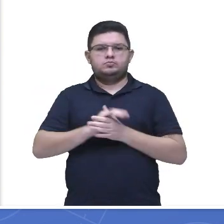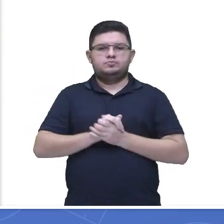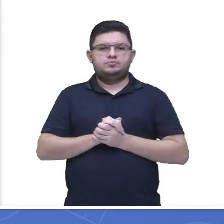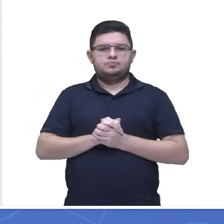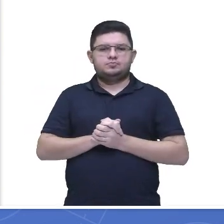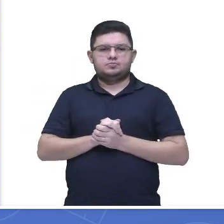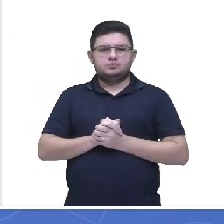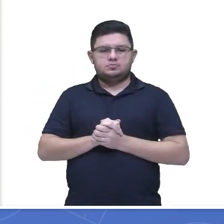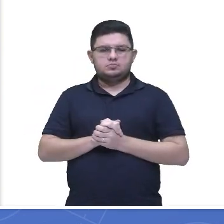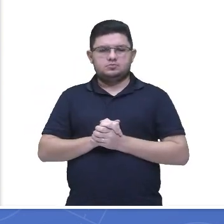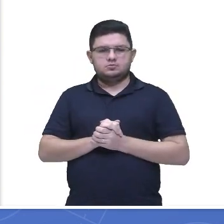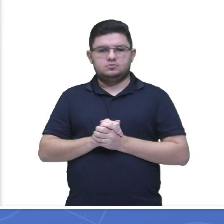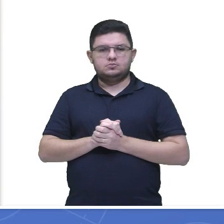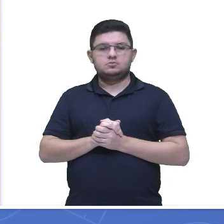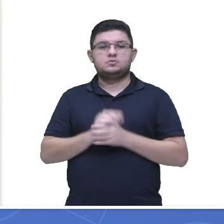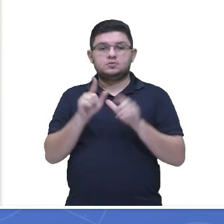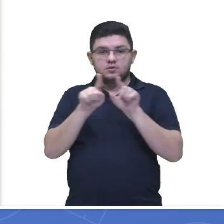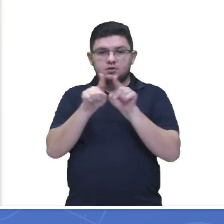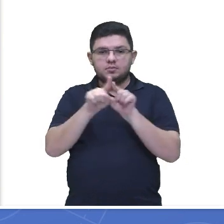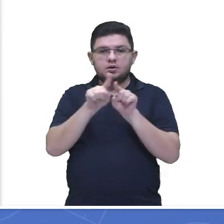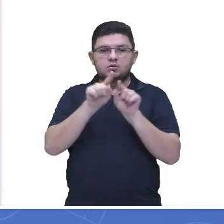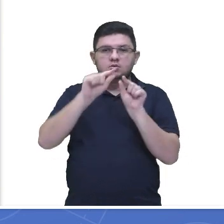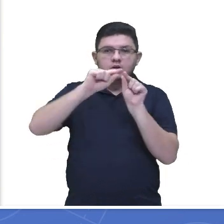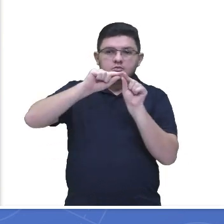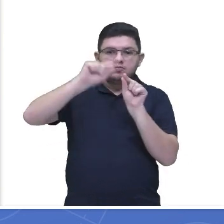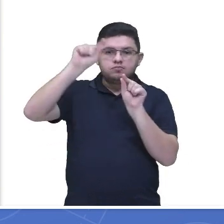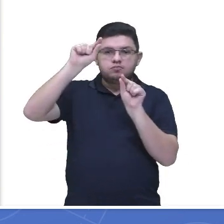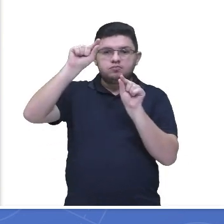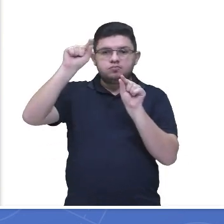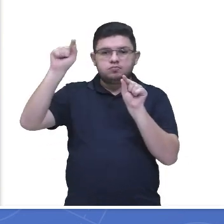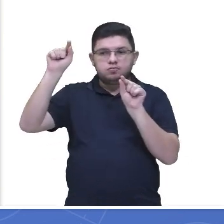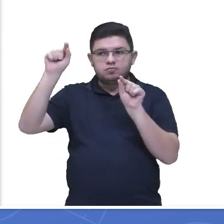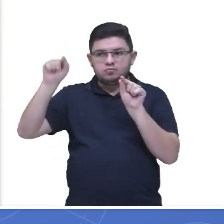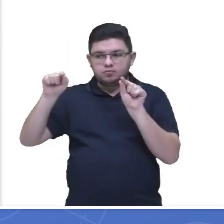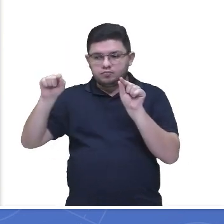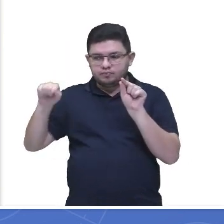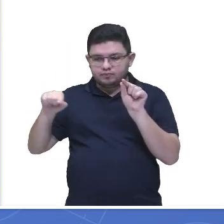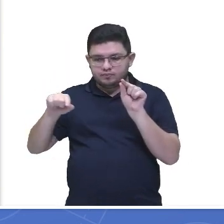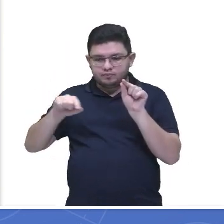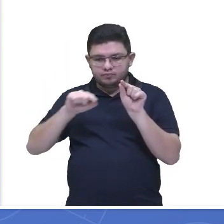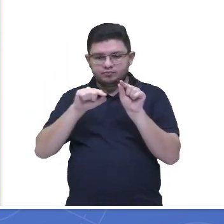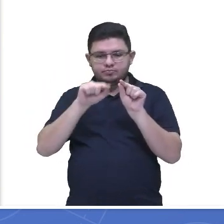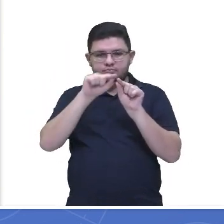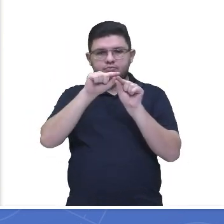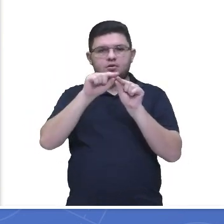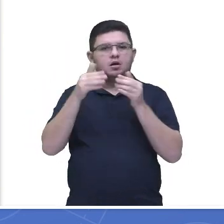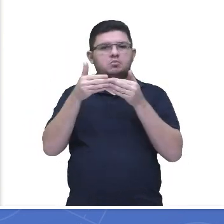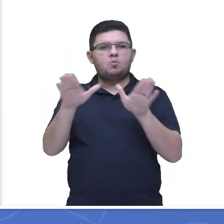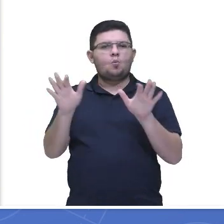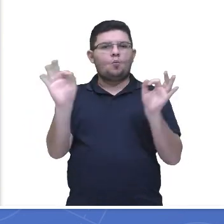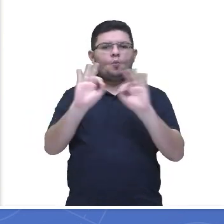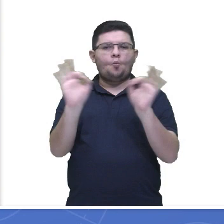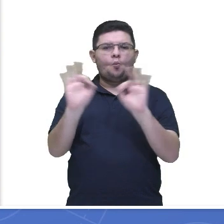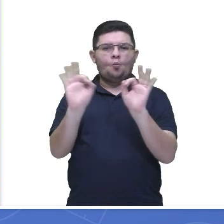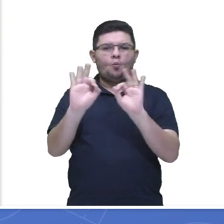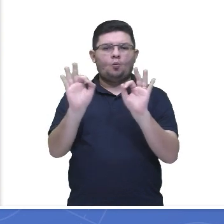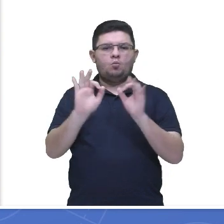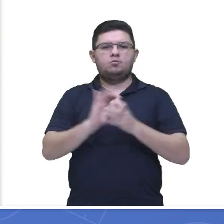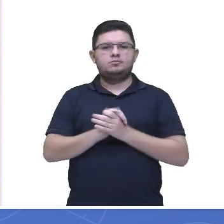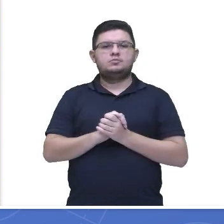São cadeias fechadas, não é verdade? E outra coisa, são